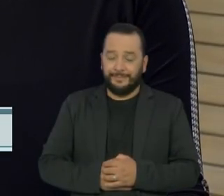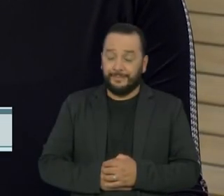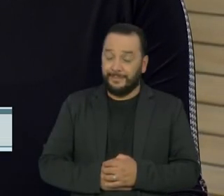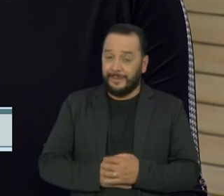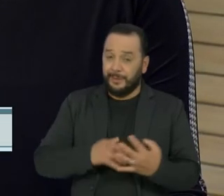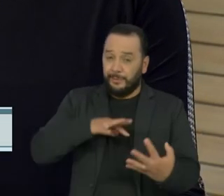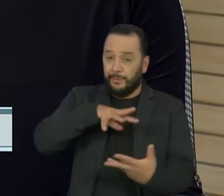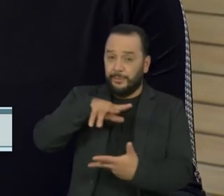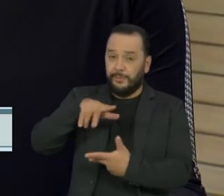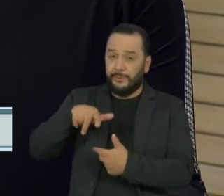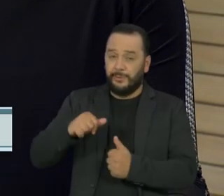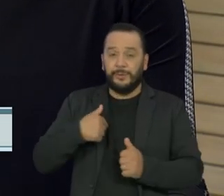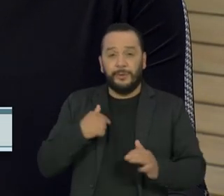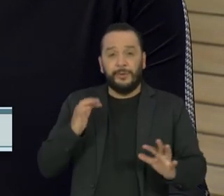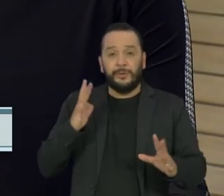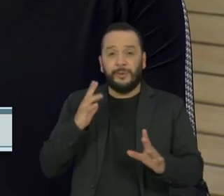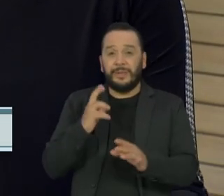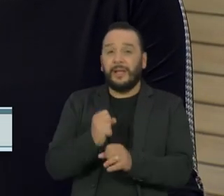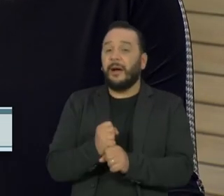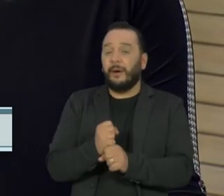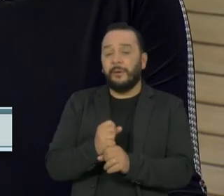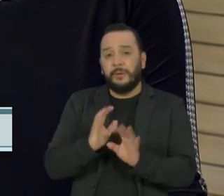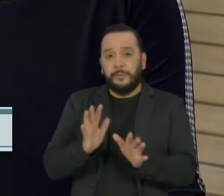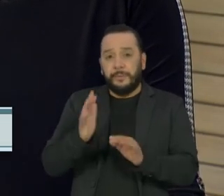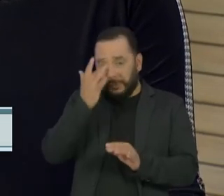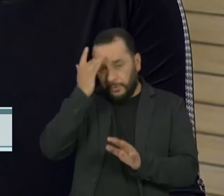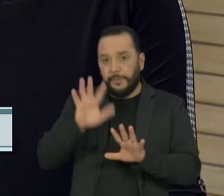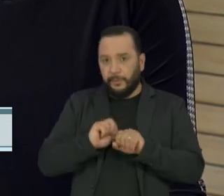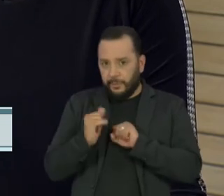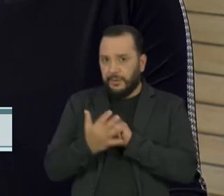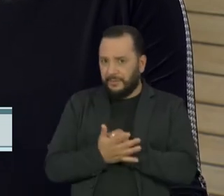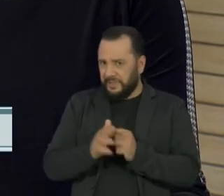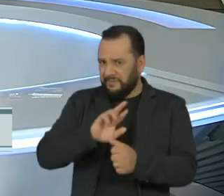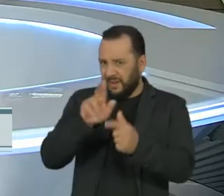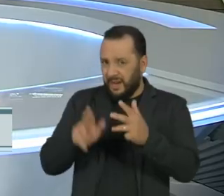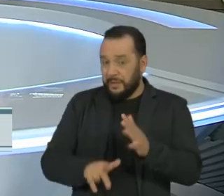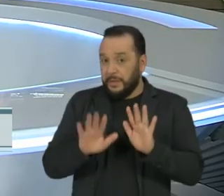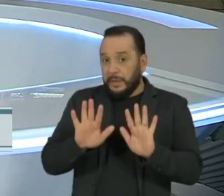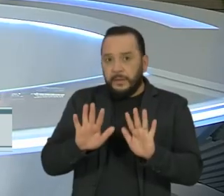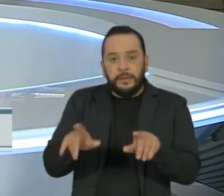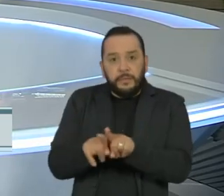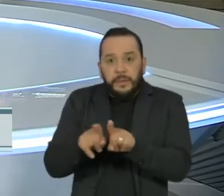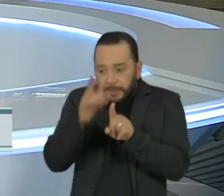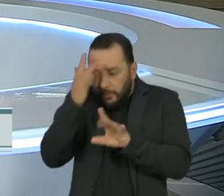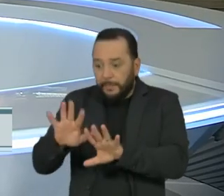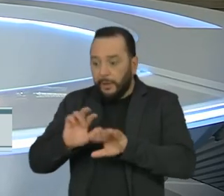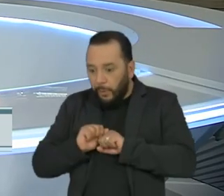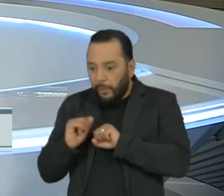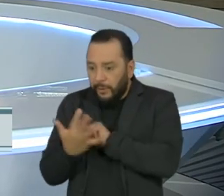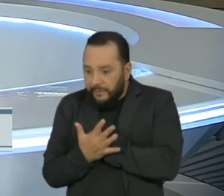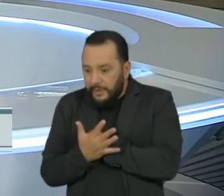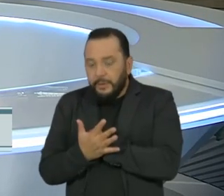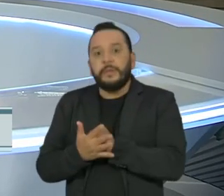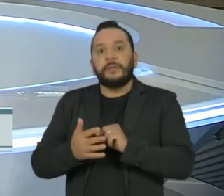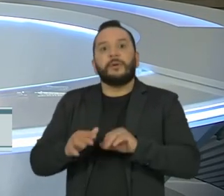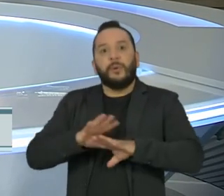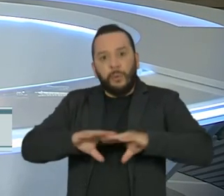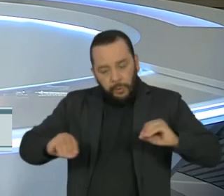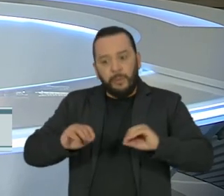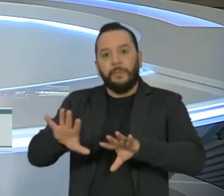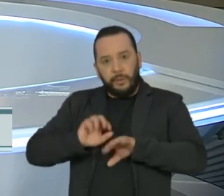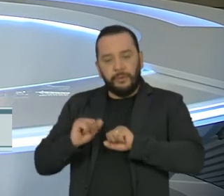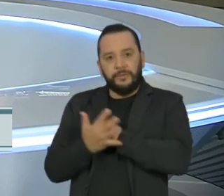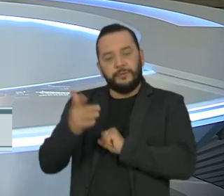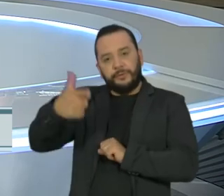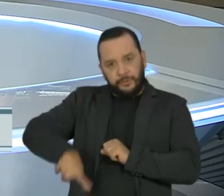O mundo registra casos de reinfecções de Covid-19. Hong Kong, Holanda e Bélgica são